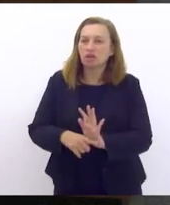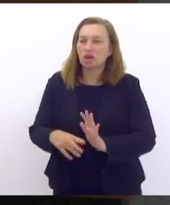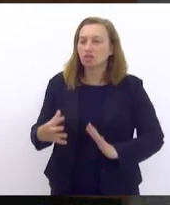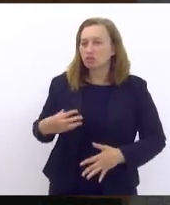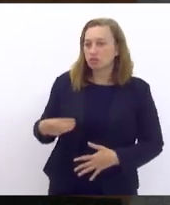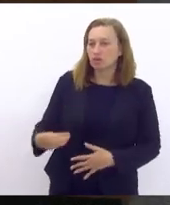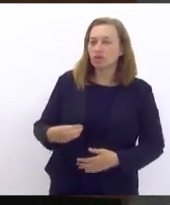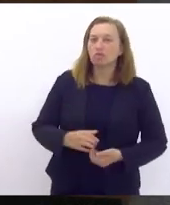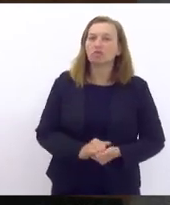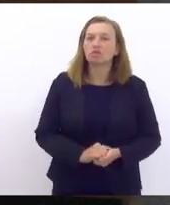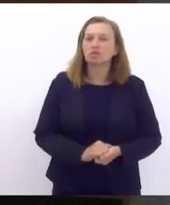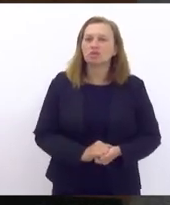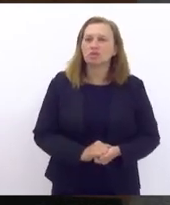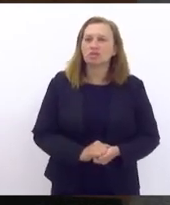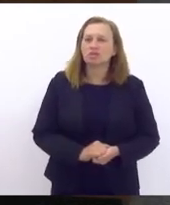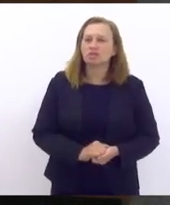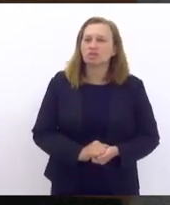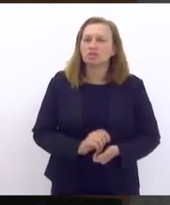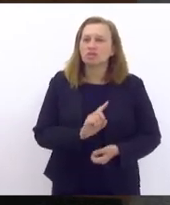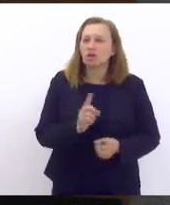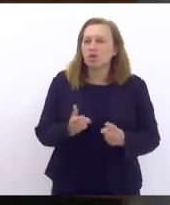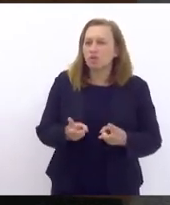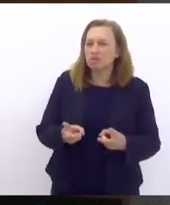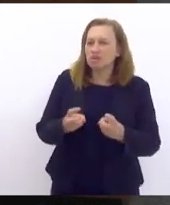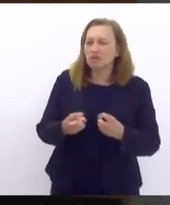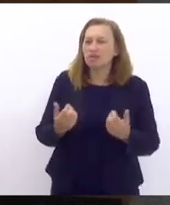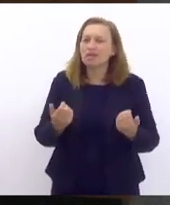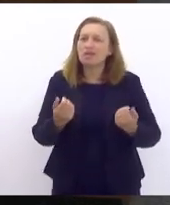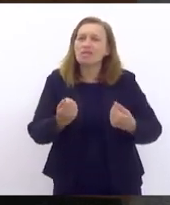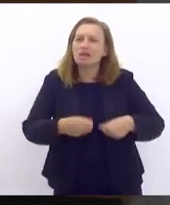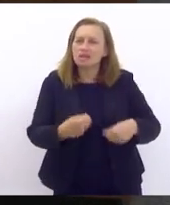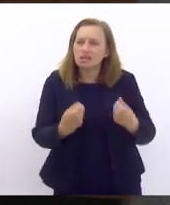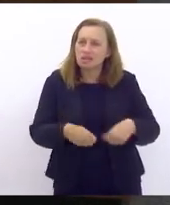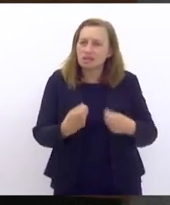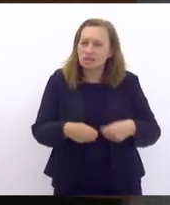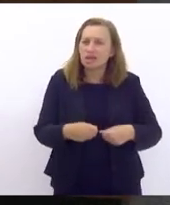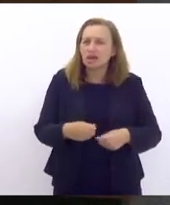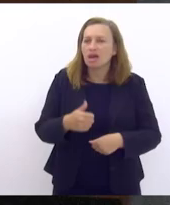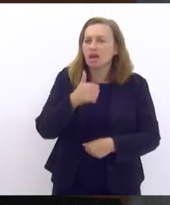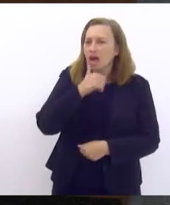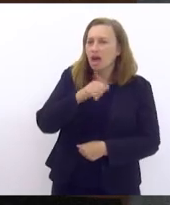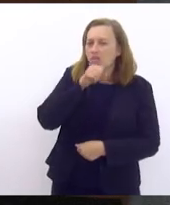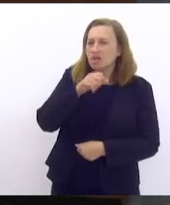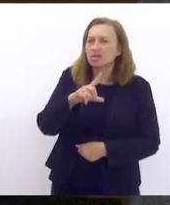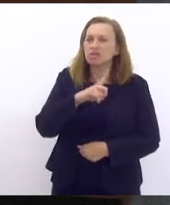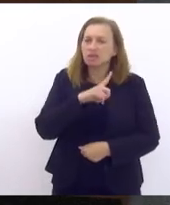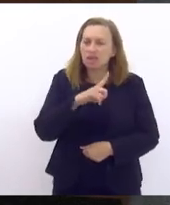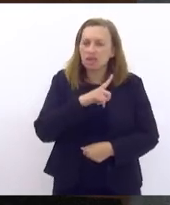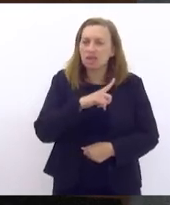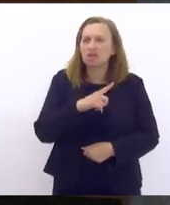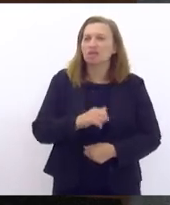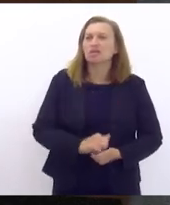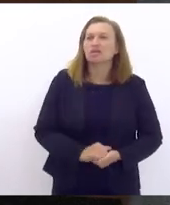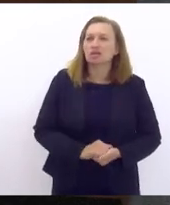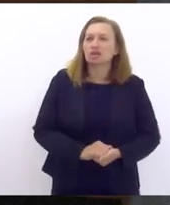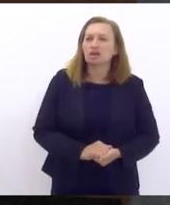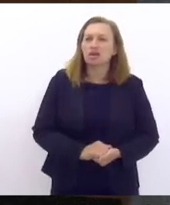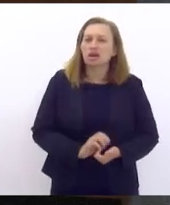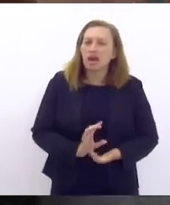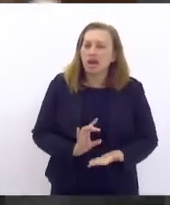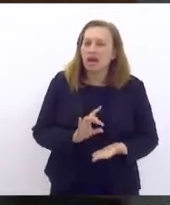da desobservação da necessidade que essas mães têm de encarar ali